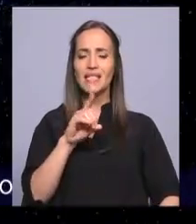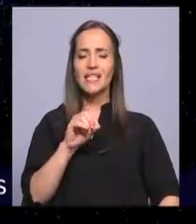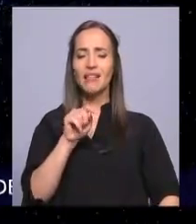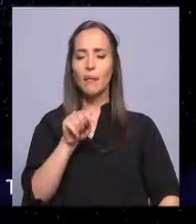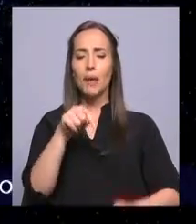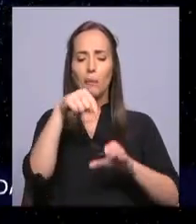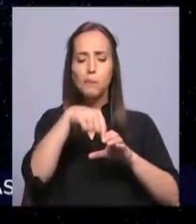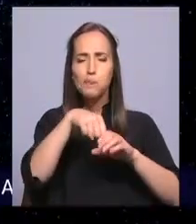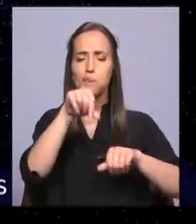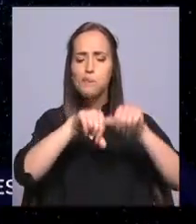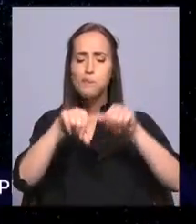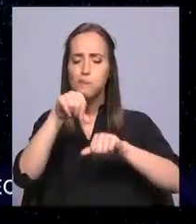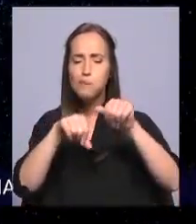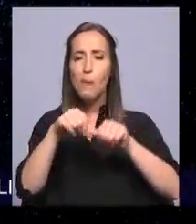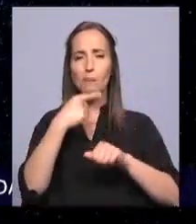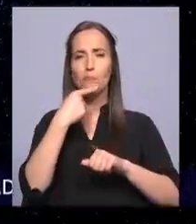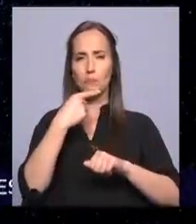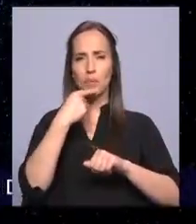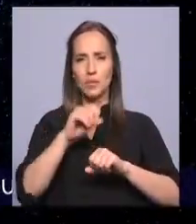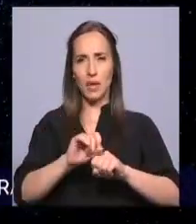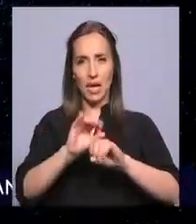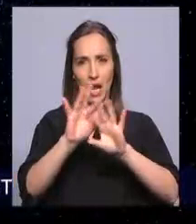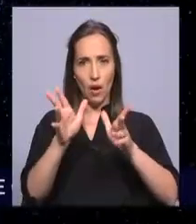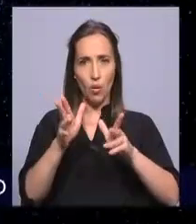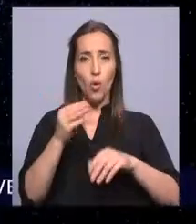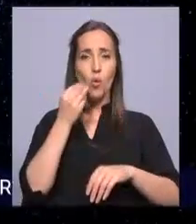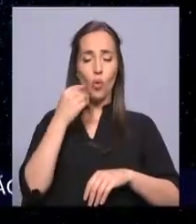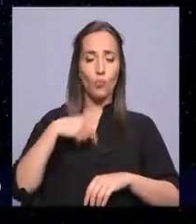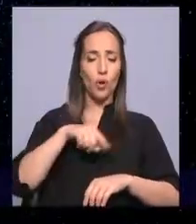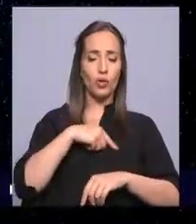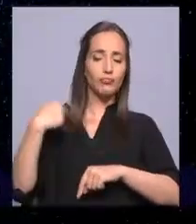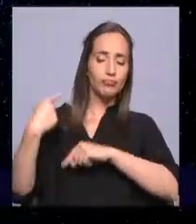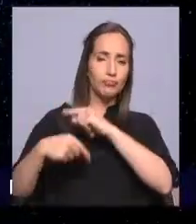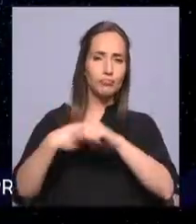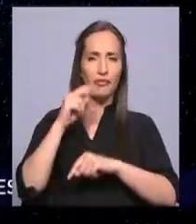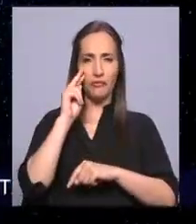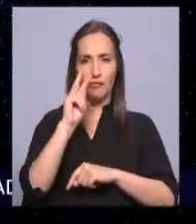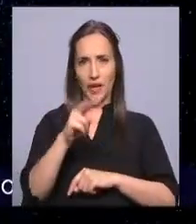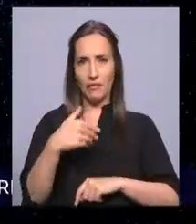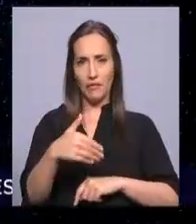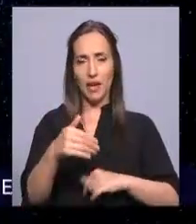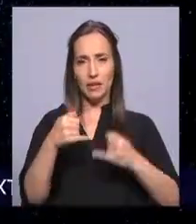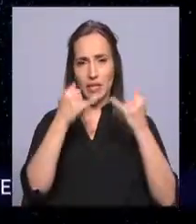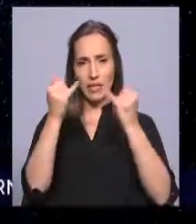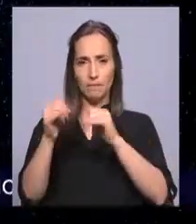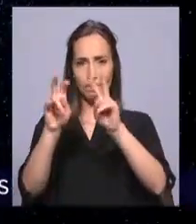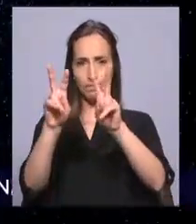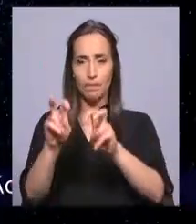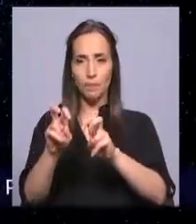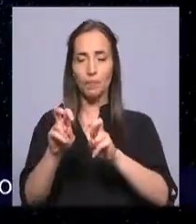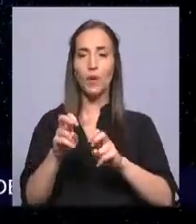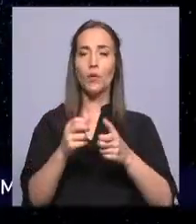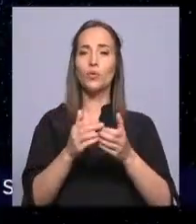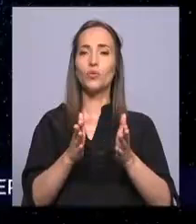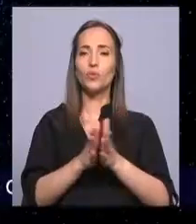é perceber precisamente as nossas próprias origens, como nós vamos ver, aliás, na história seguinte. Portanto, todos estes